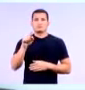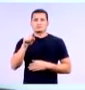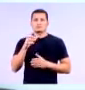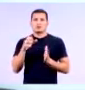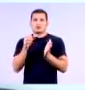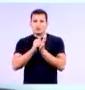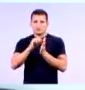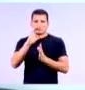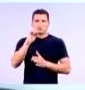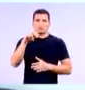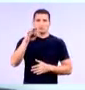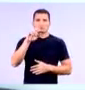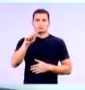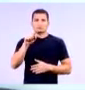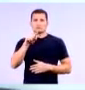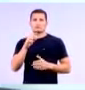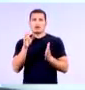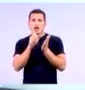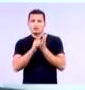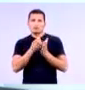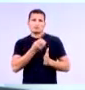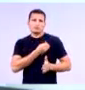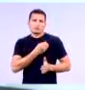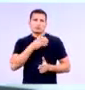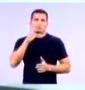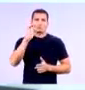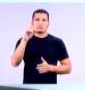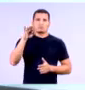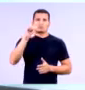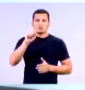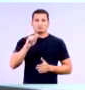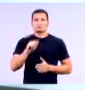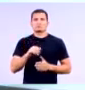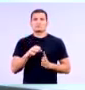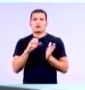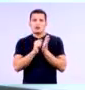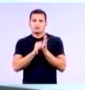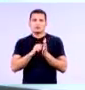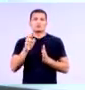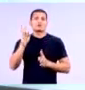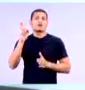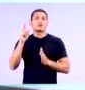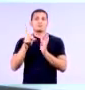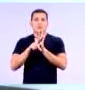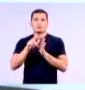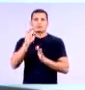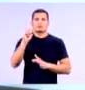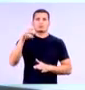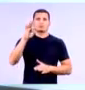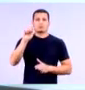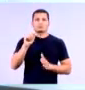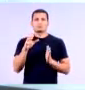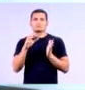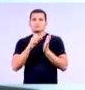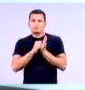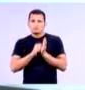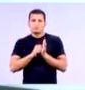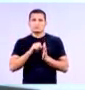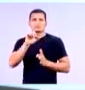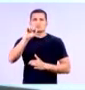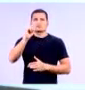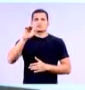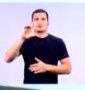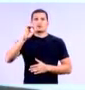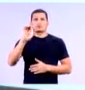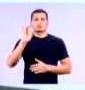conta, você vai cadastrar o número da conta, você vai cadastrar o titular da conta e o saldo dela, acabou. Mas no momento de